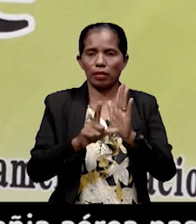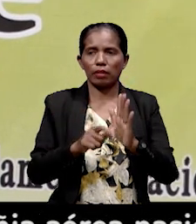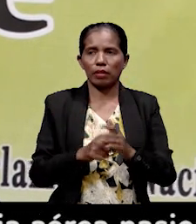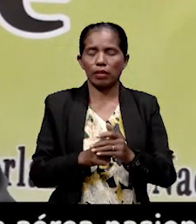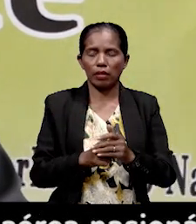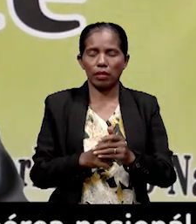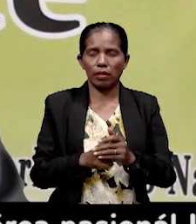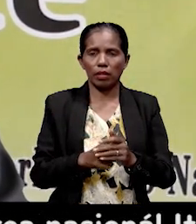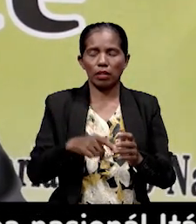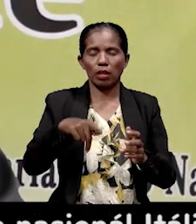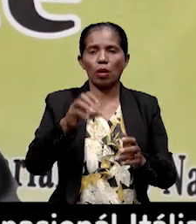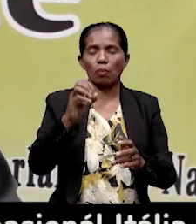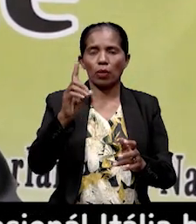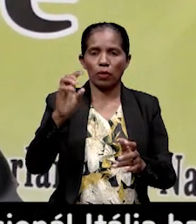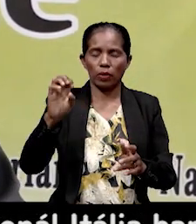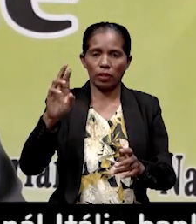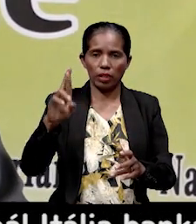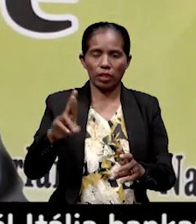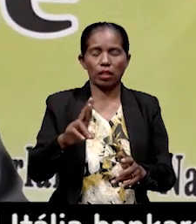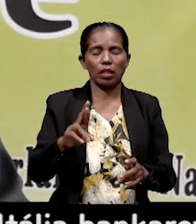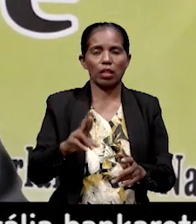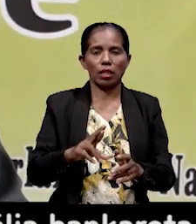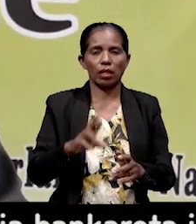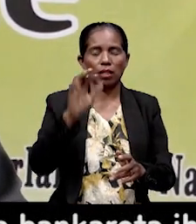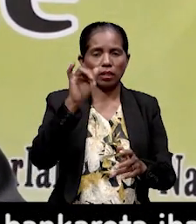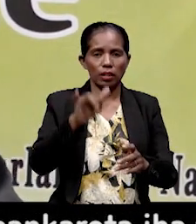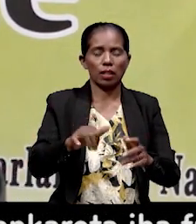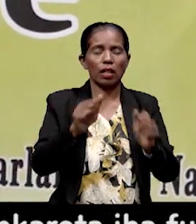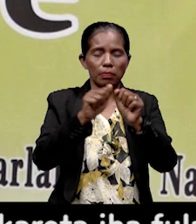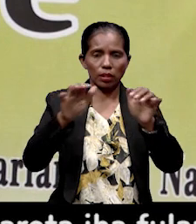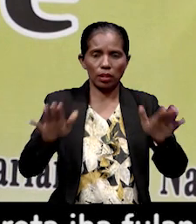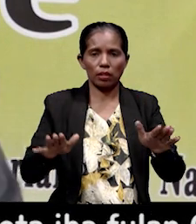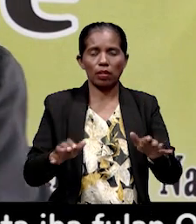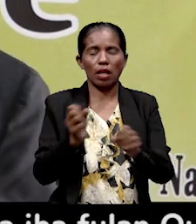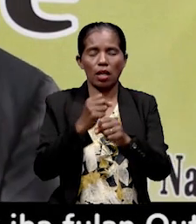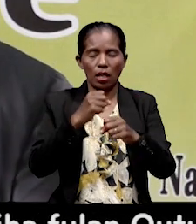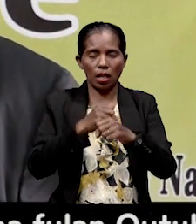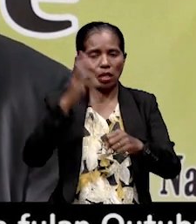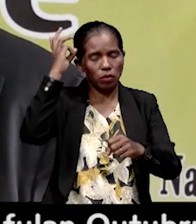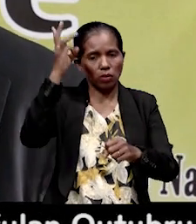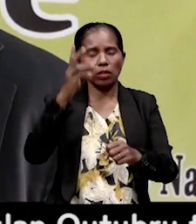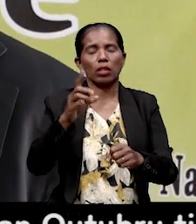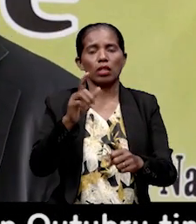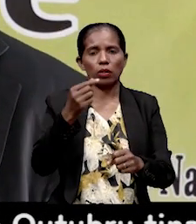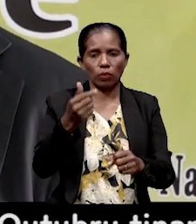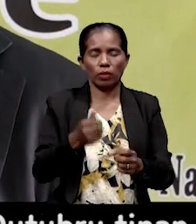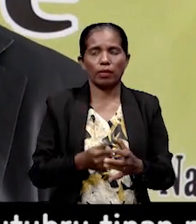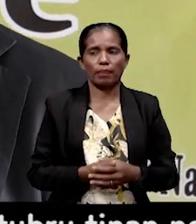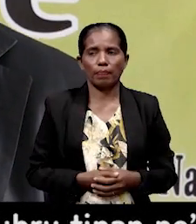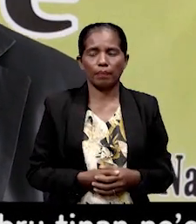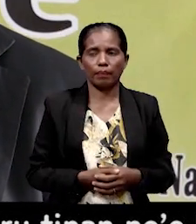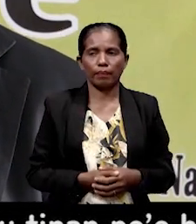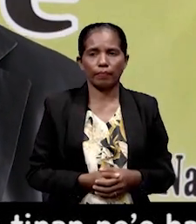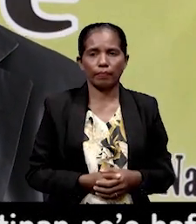poder local ou descentralização administrativa, halo confusão e tua e parte ne.